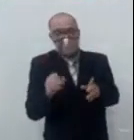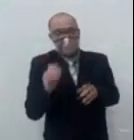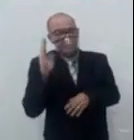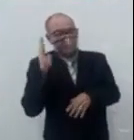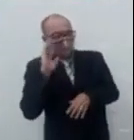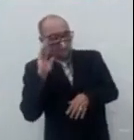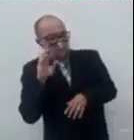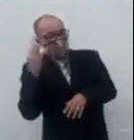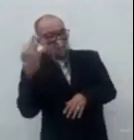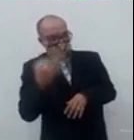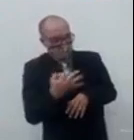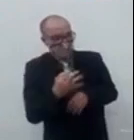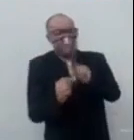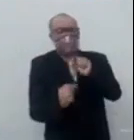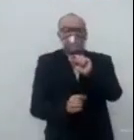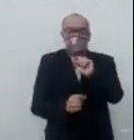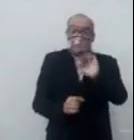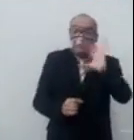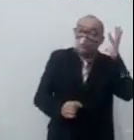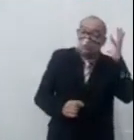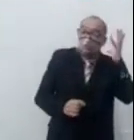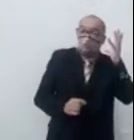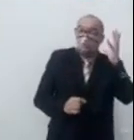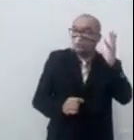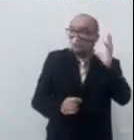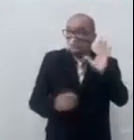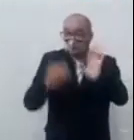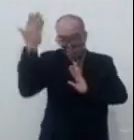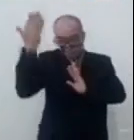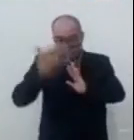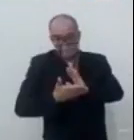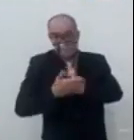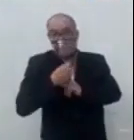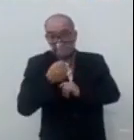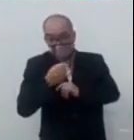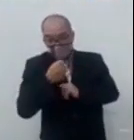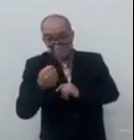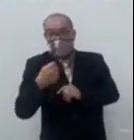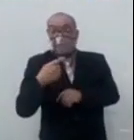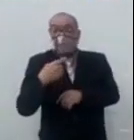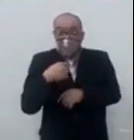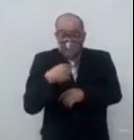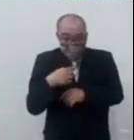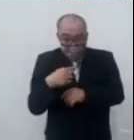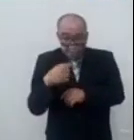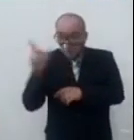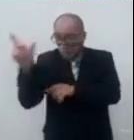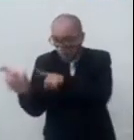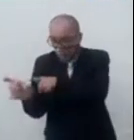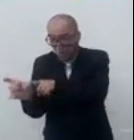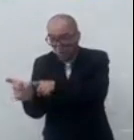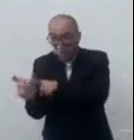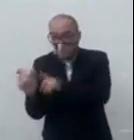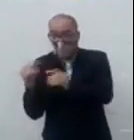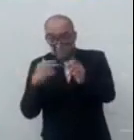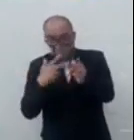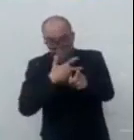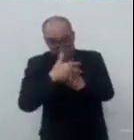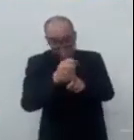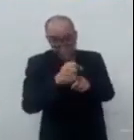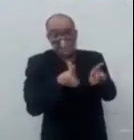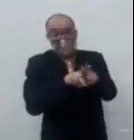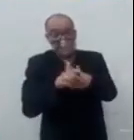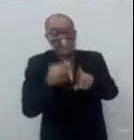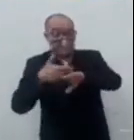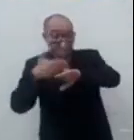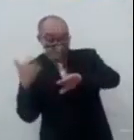lembro-me que ainda fui questionado por algumas pessoas da imprensa, que graças a Deus eu aqui parabenizo toda a imprensa, que na